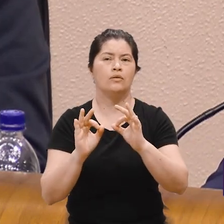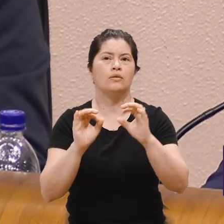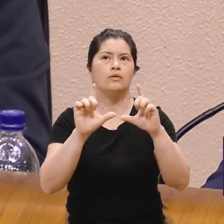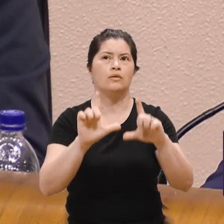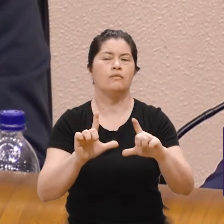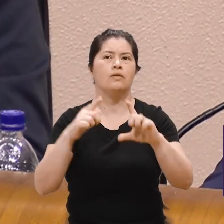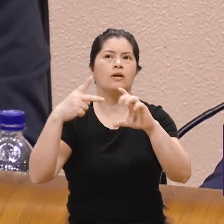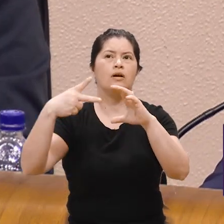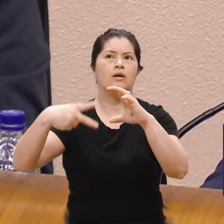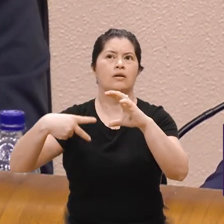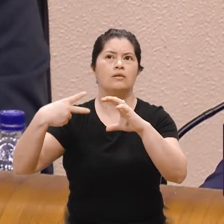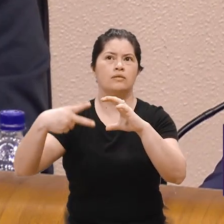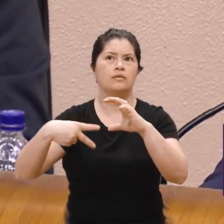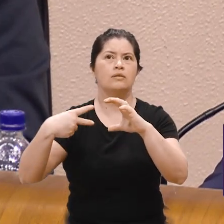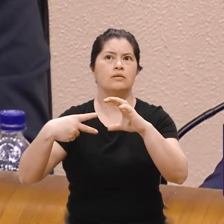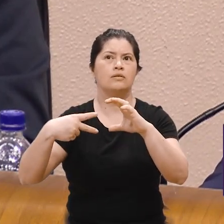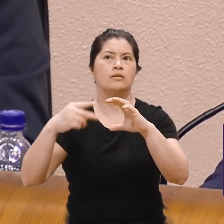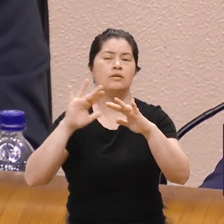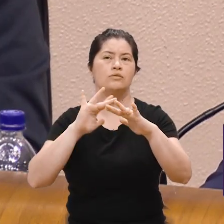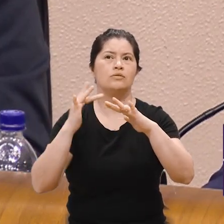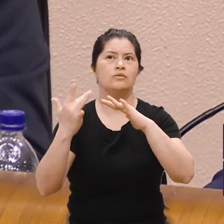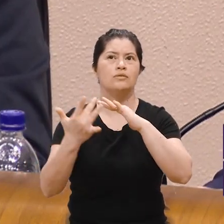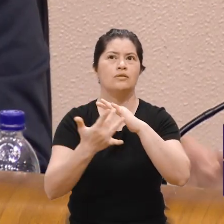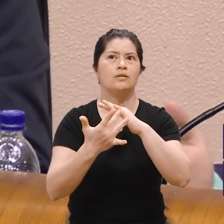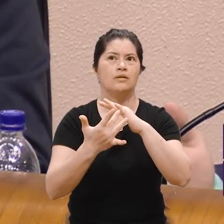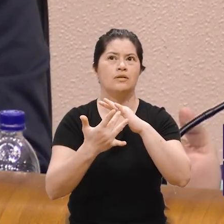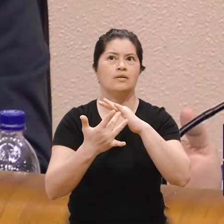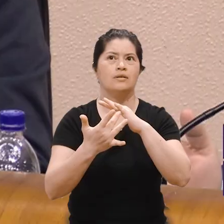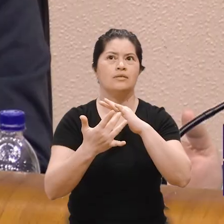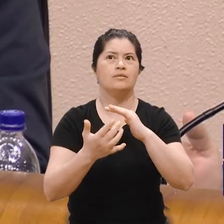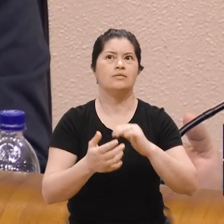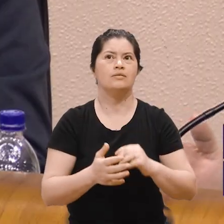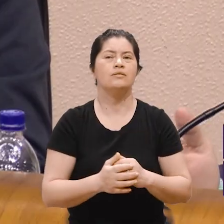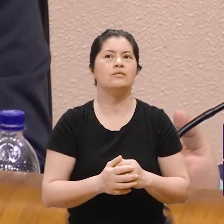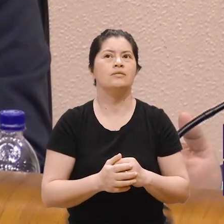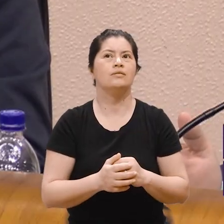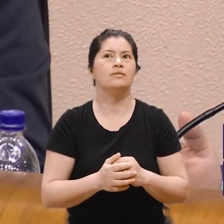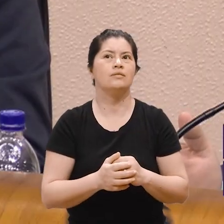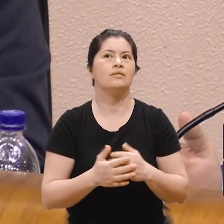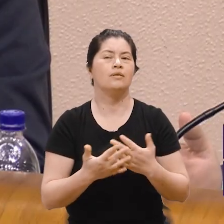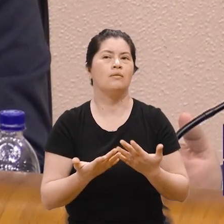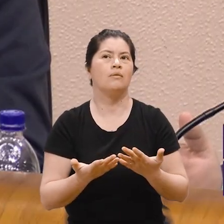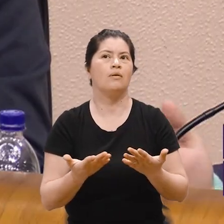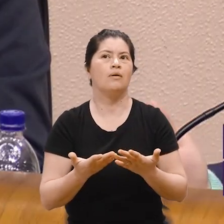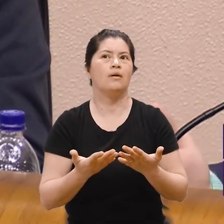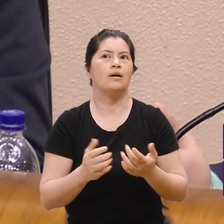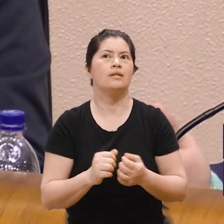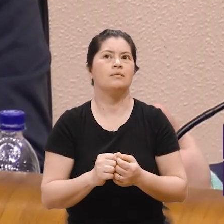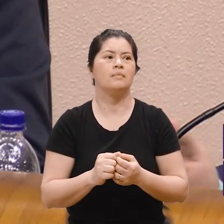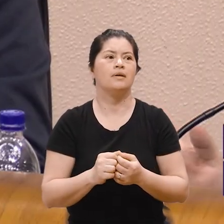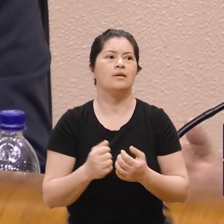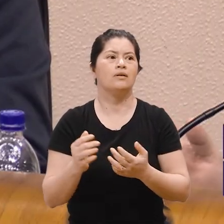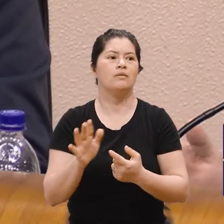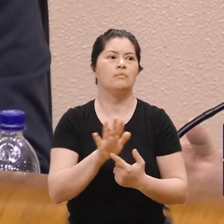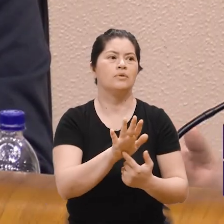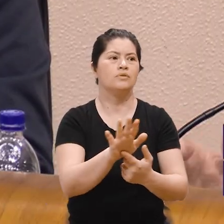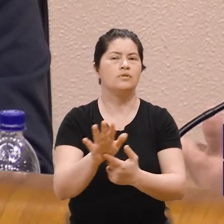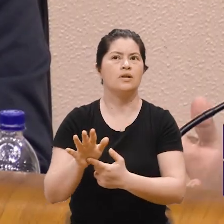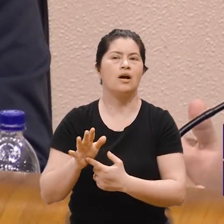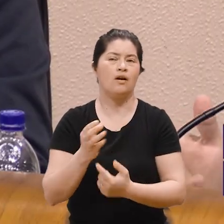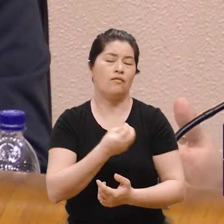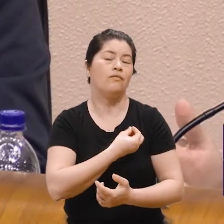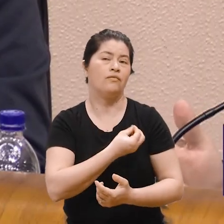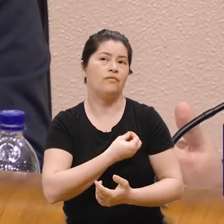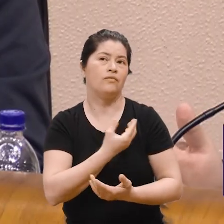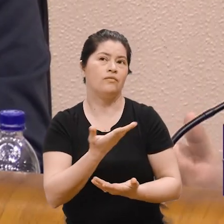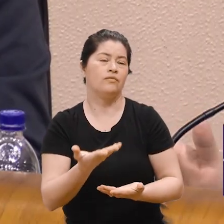Câmara Caxias e pelas redes sociais. A gente não está transmitindo neste momento a sessão solene ao vivo,